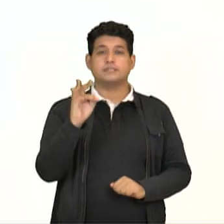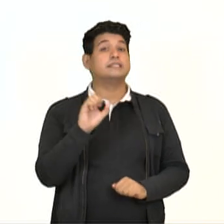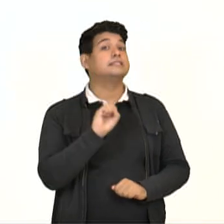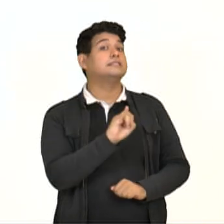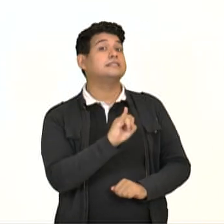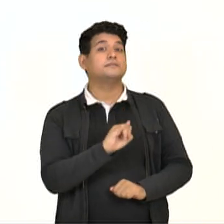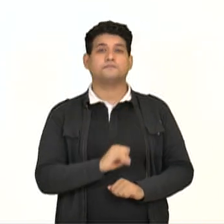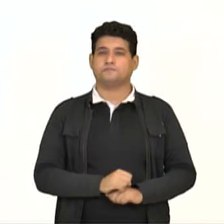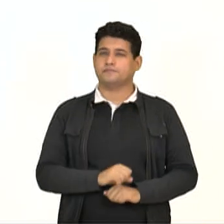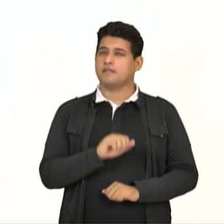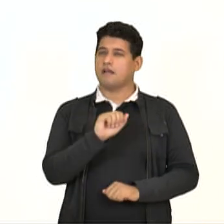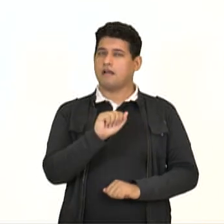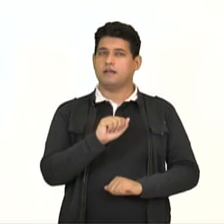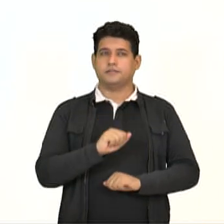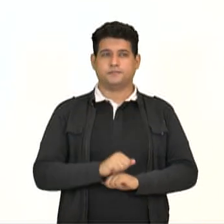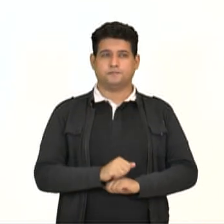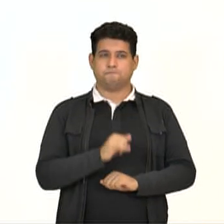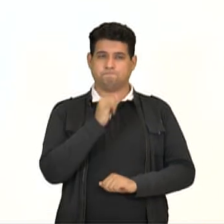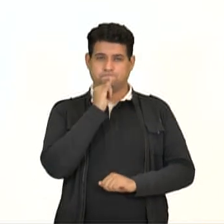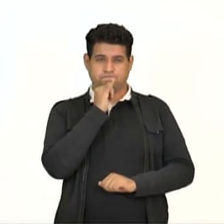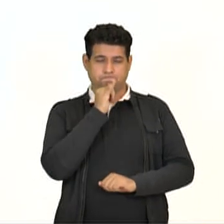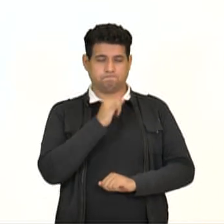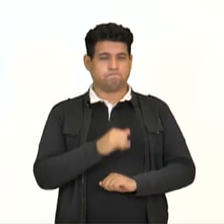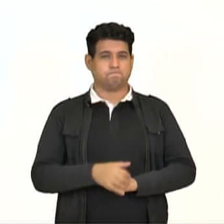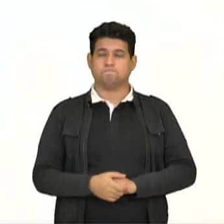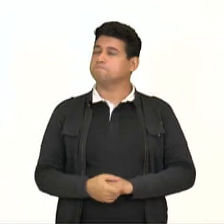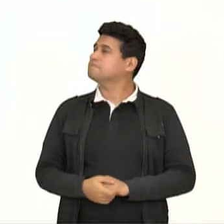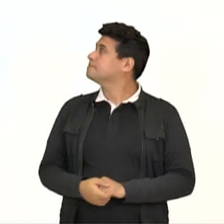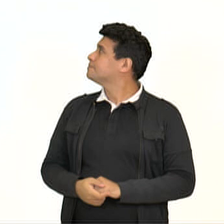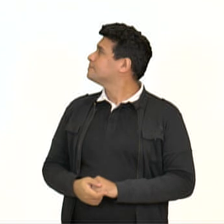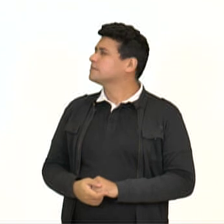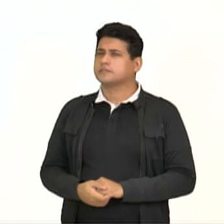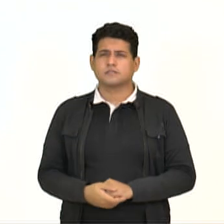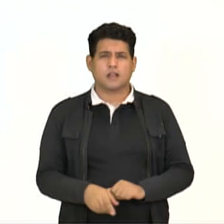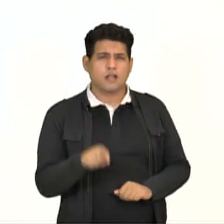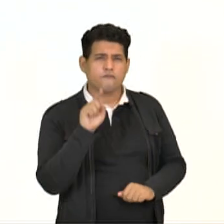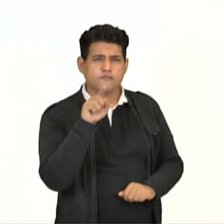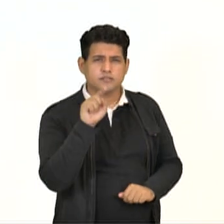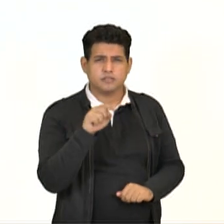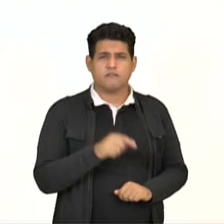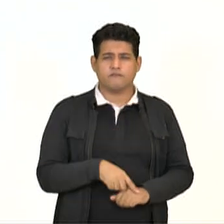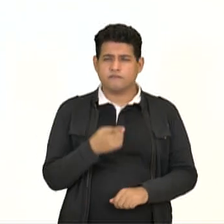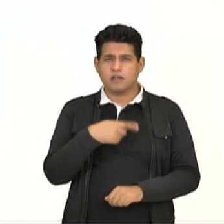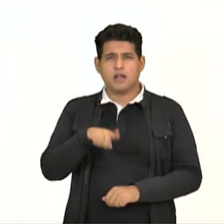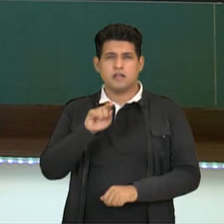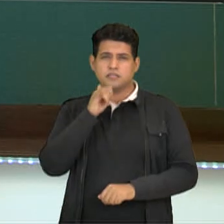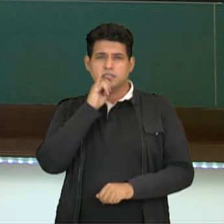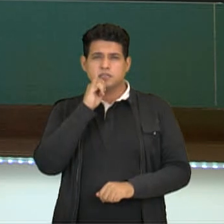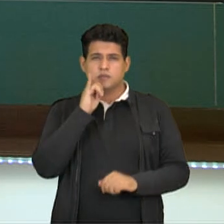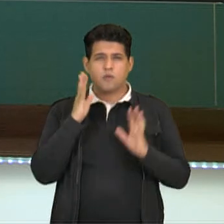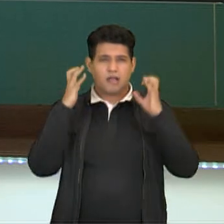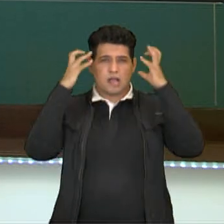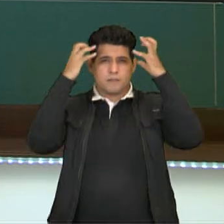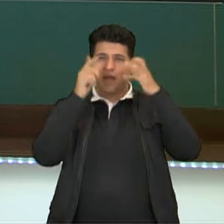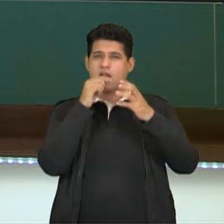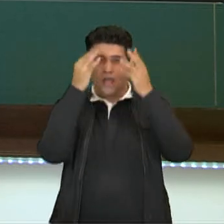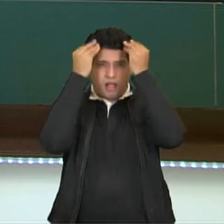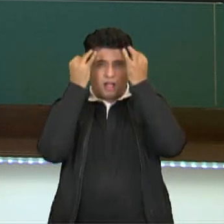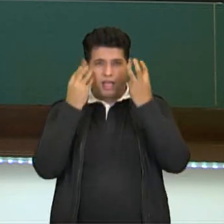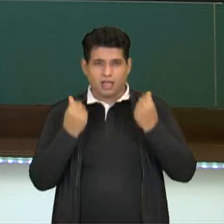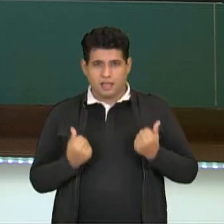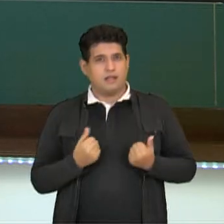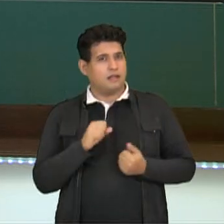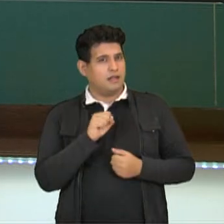A. You go outside with wet hair. Se você sair para fora com o cabelo molhado. Então, você